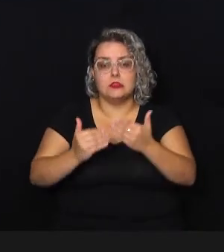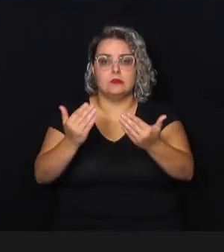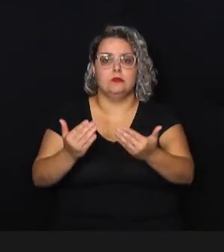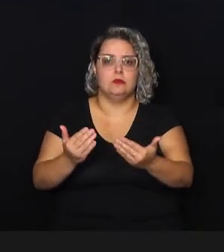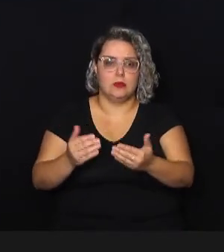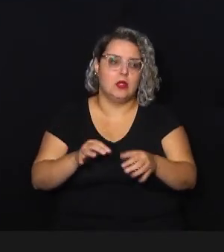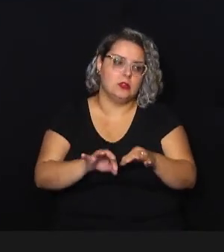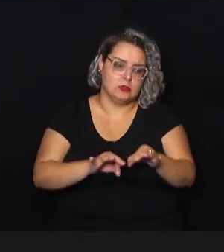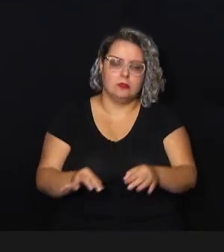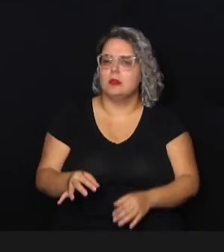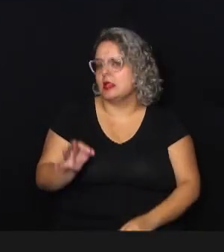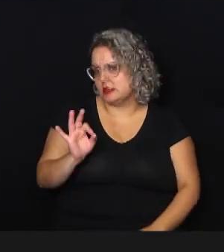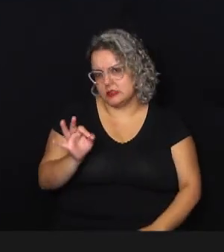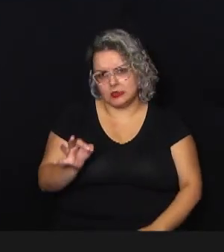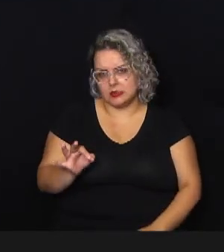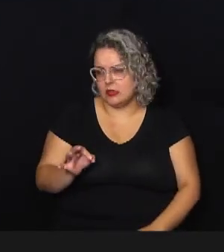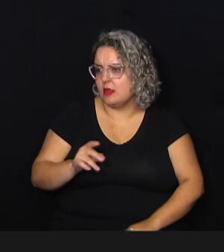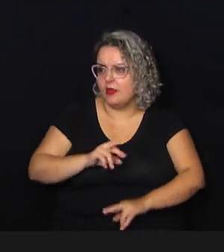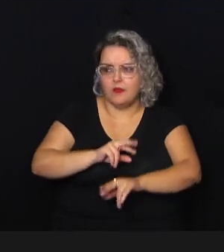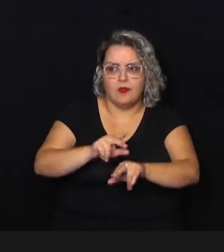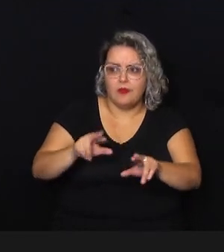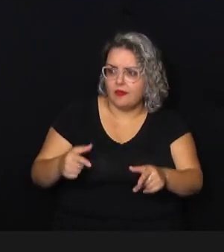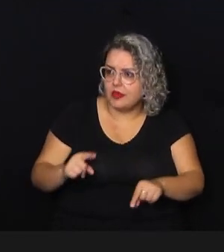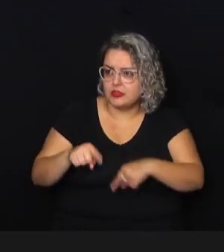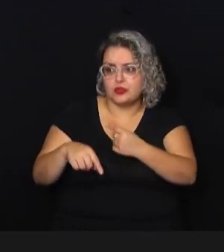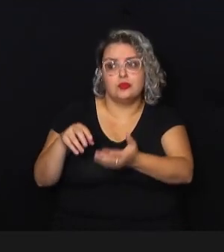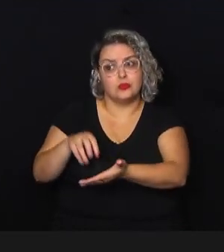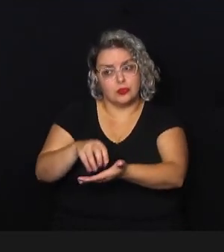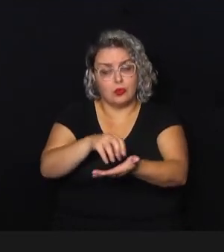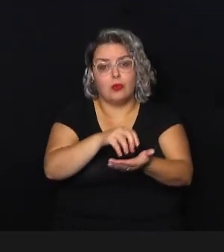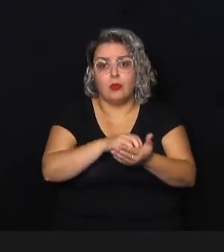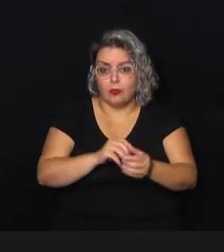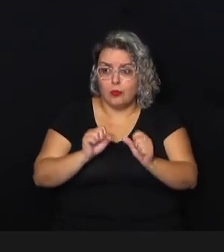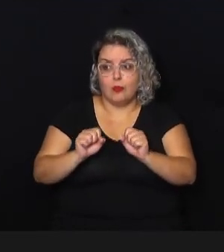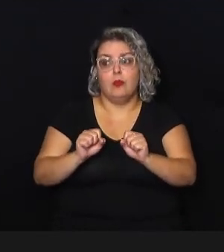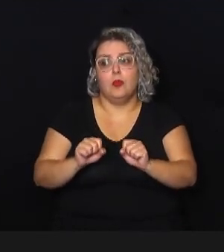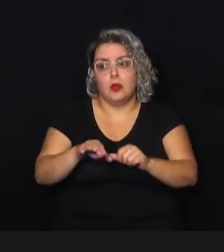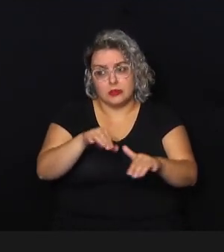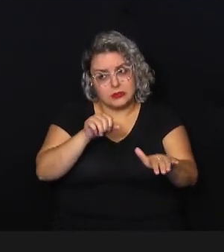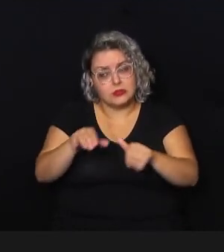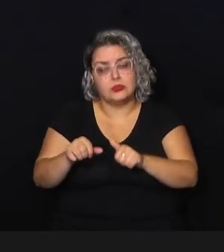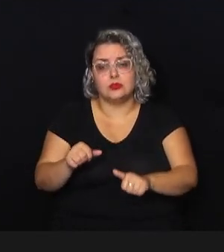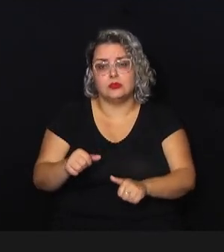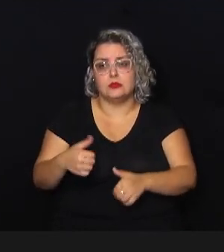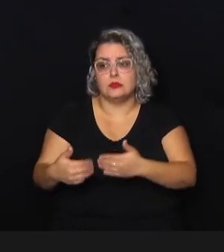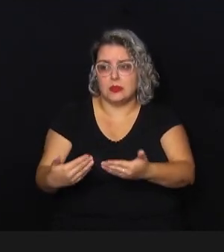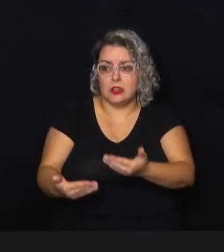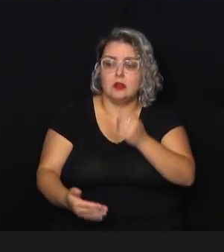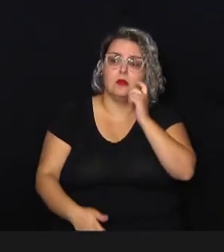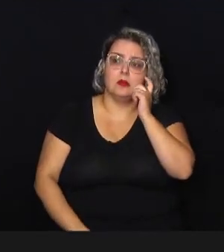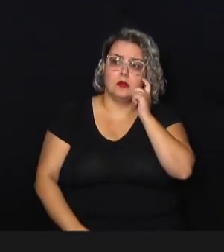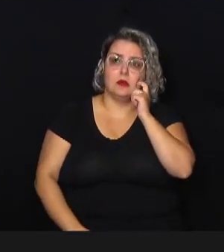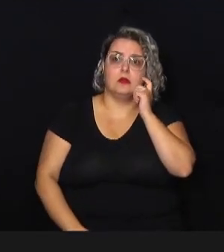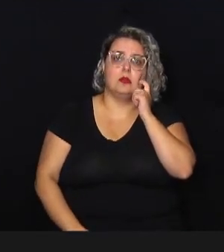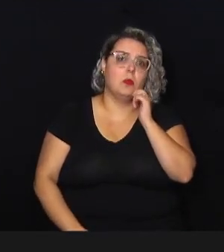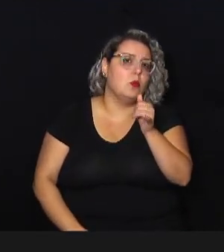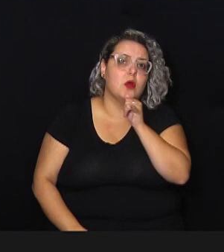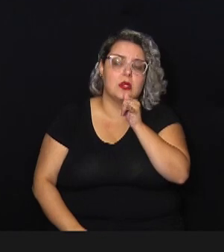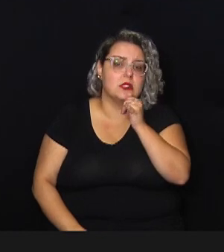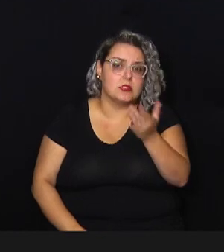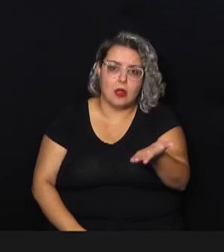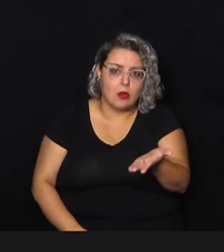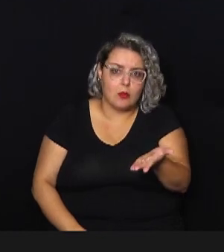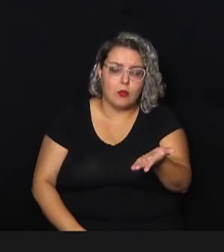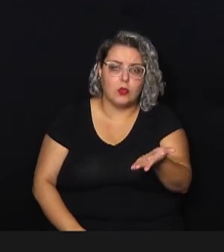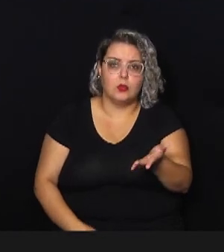dúvida nenhuma, diversos outros órgãos podem ser acionados nesse sentido, né? Então, por exemplo,